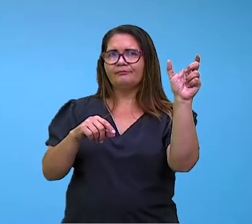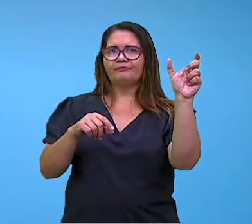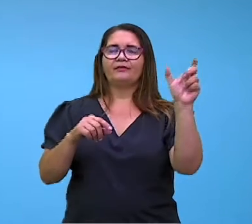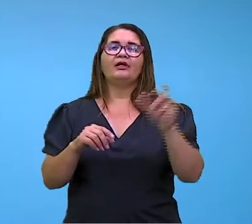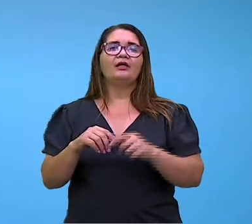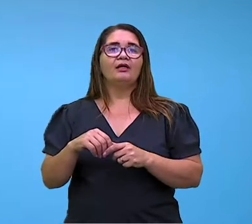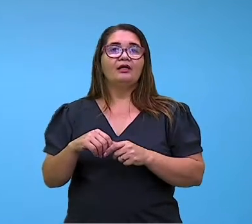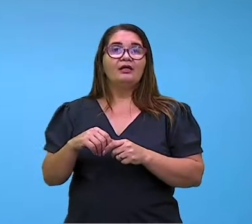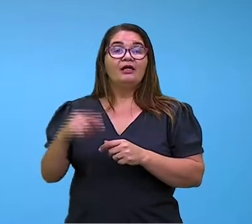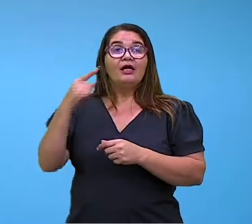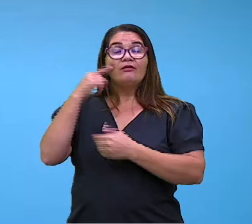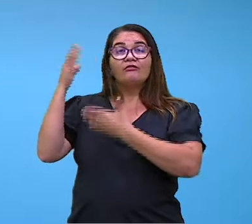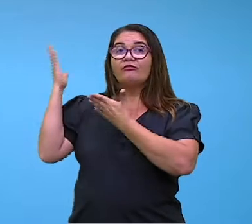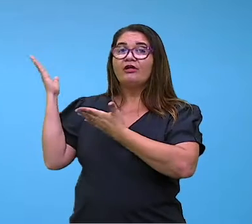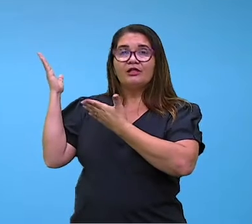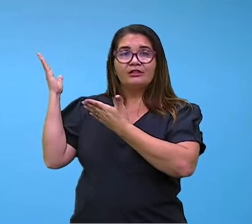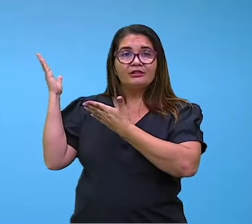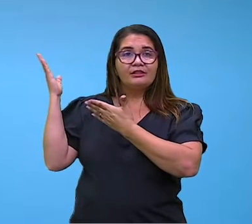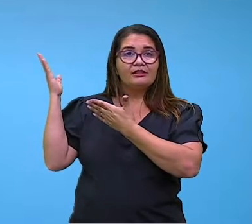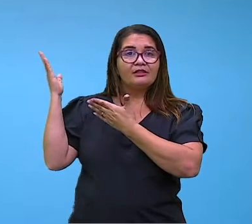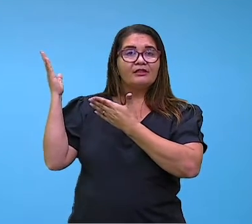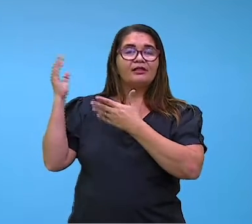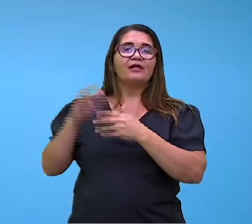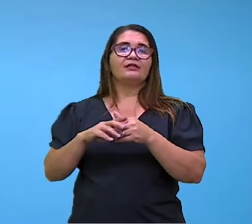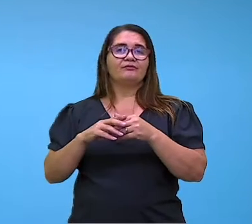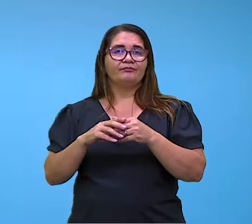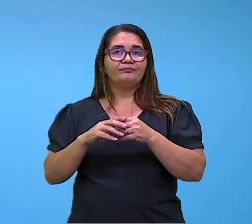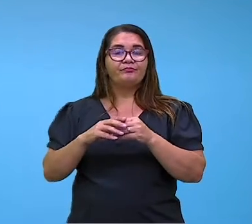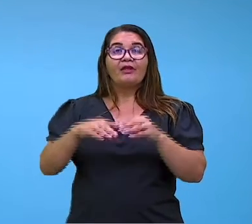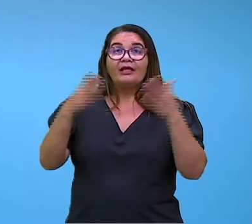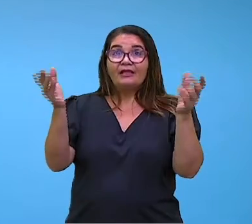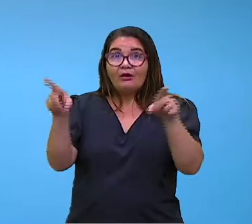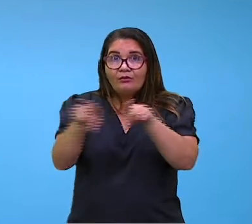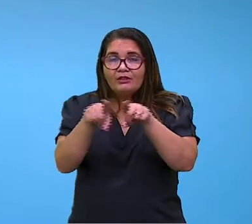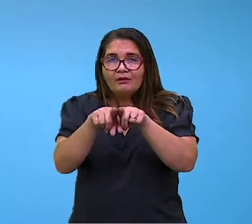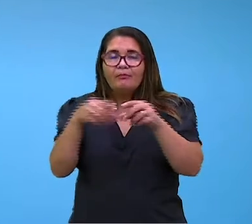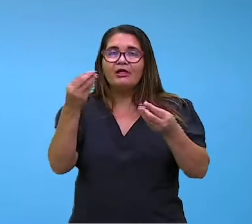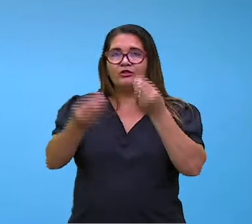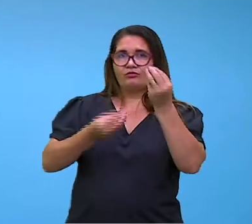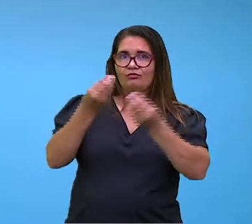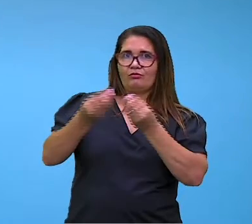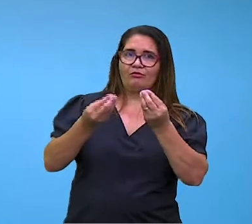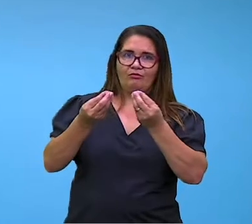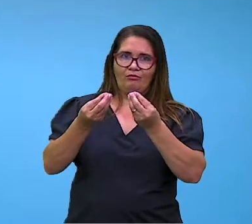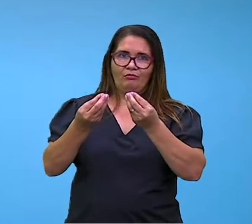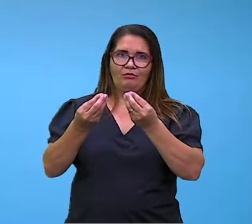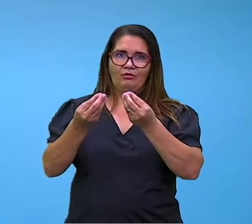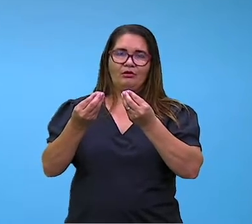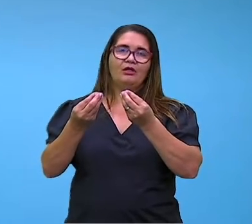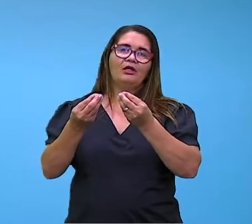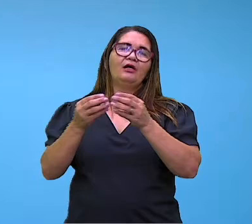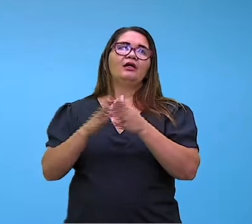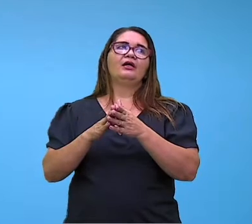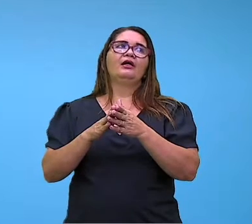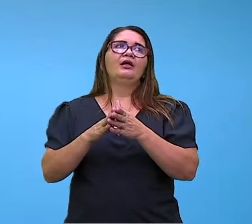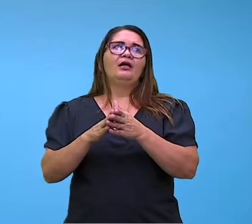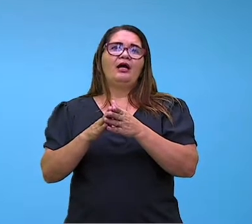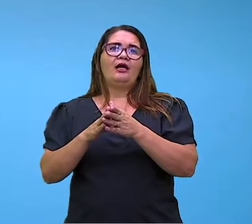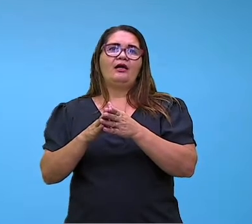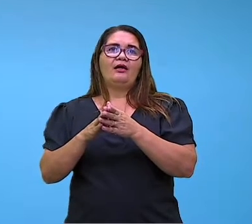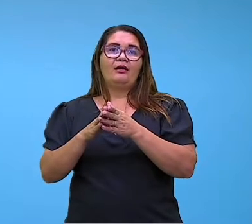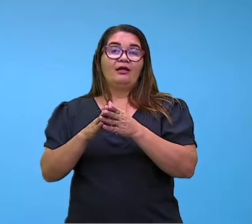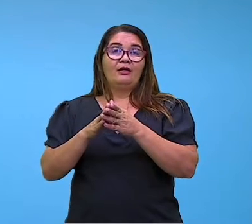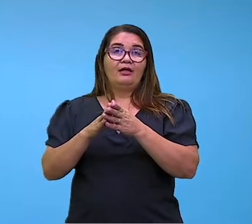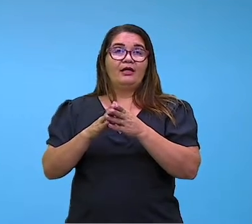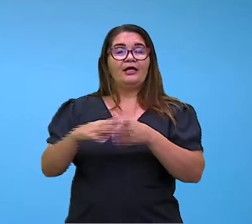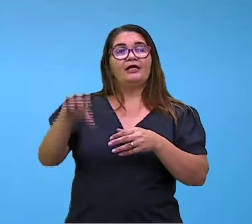Senior quer dizer mais velho. Fala assim numa empresa que uma pessoa é